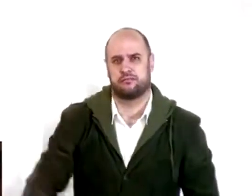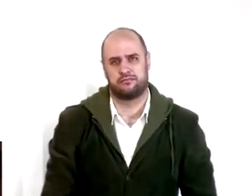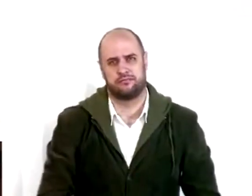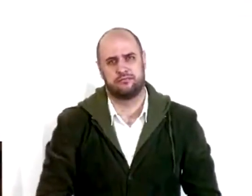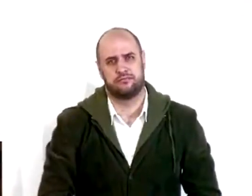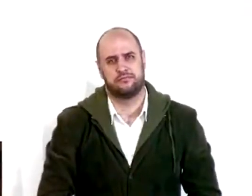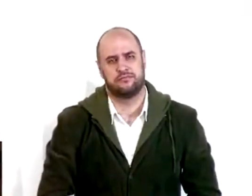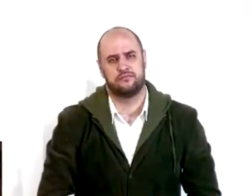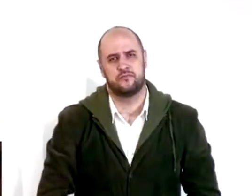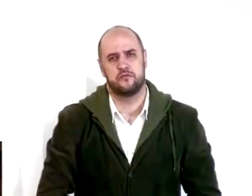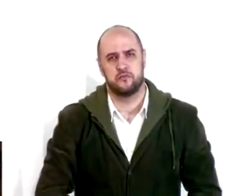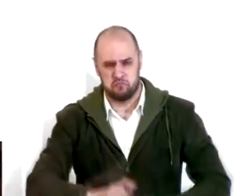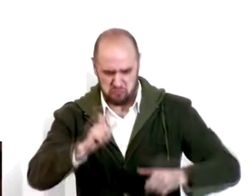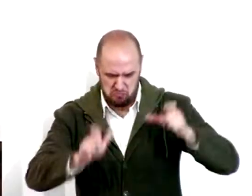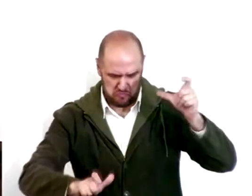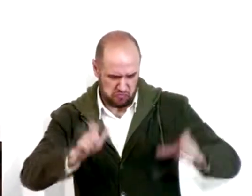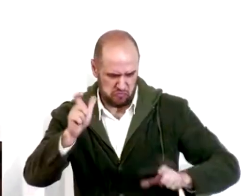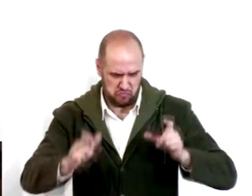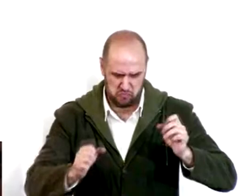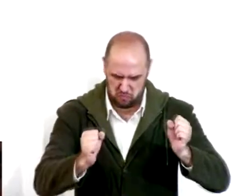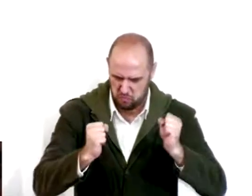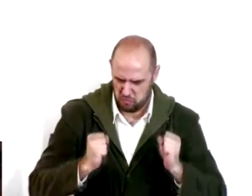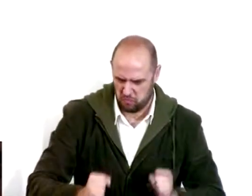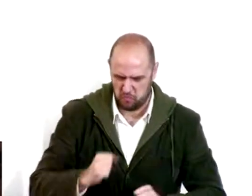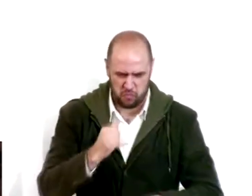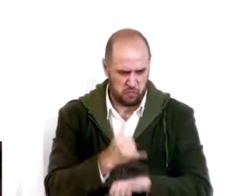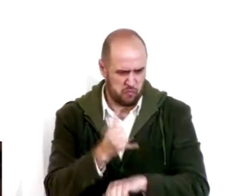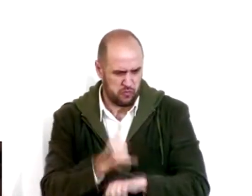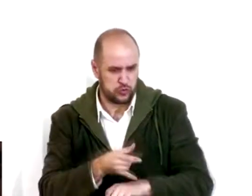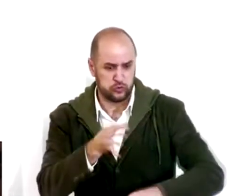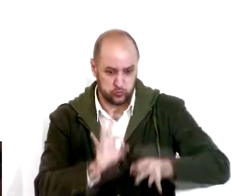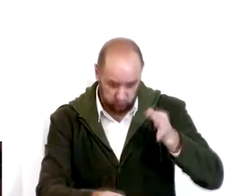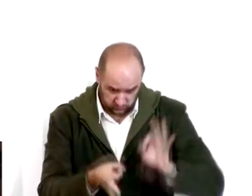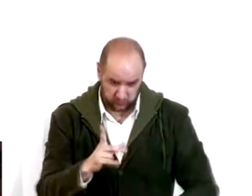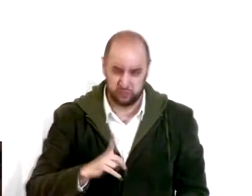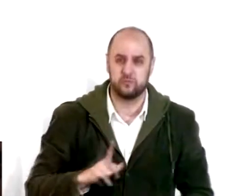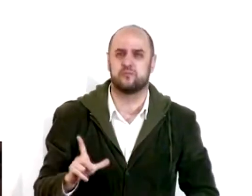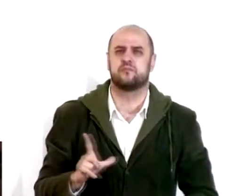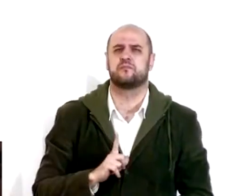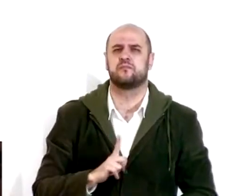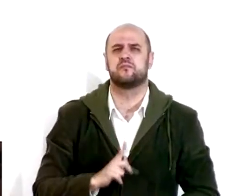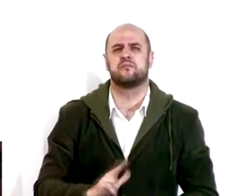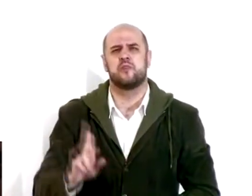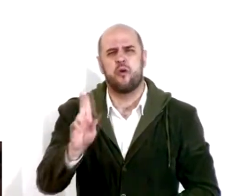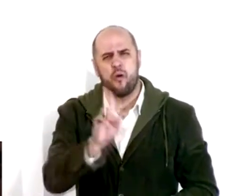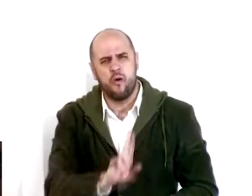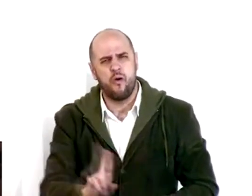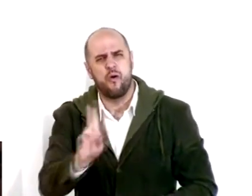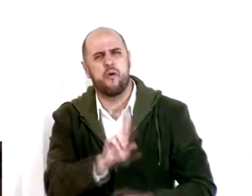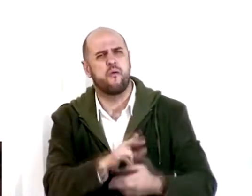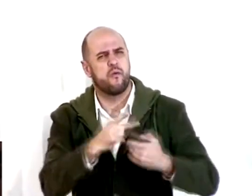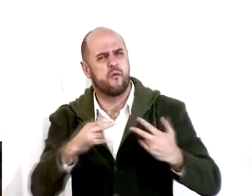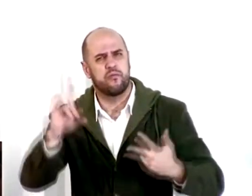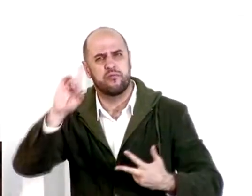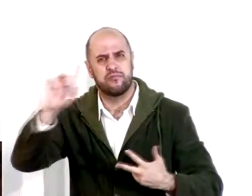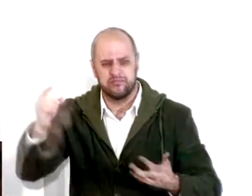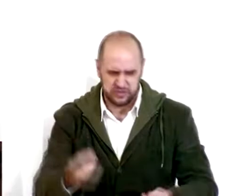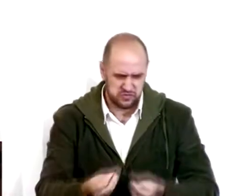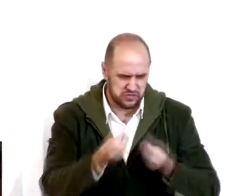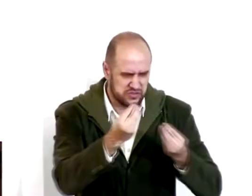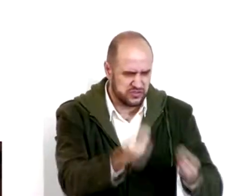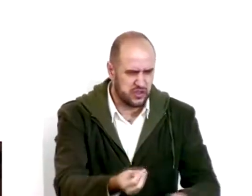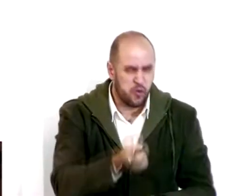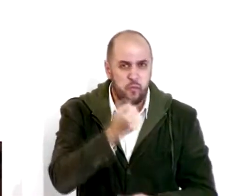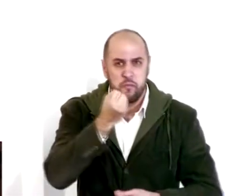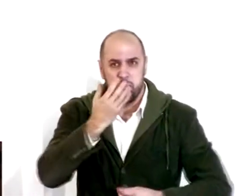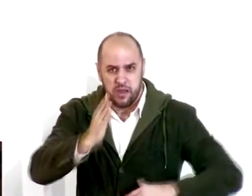Quando as autoridades e os governantes são justos e utilizam-se daquilo que Deus deu a eles para fazer o